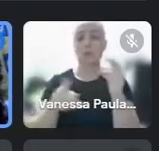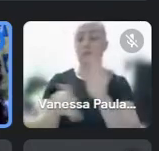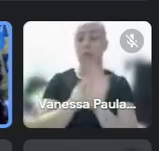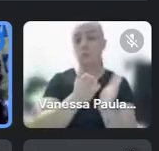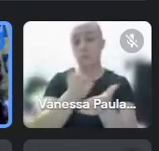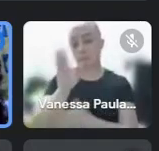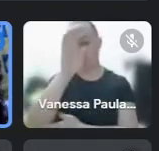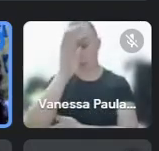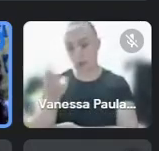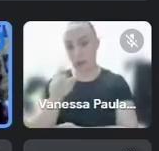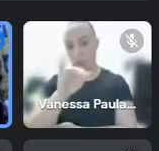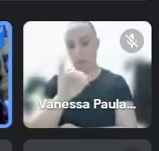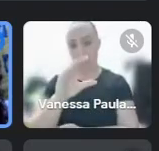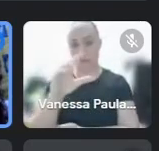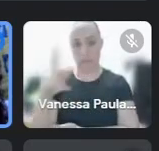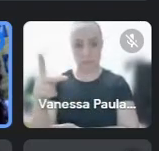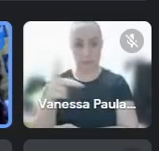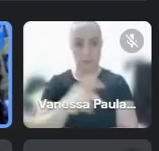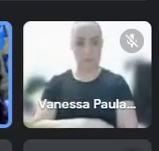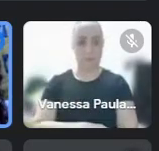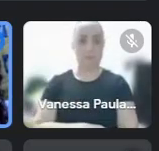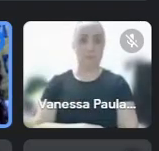Próximo.